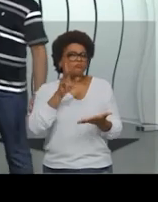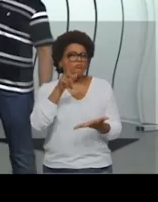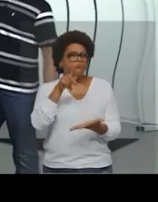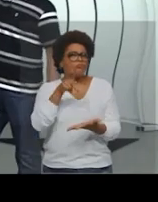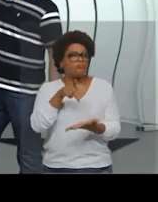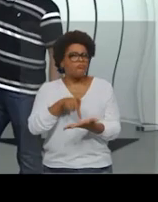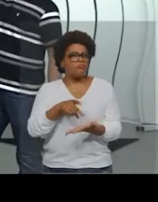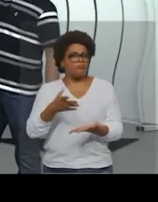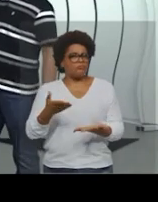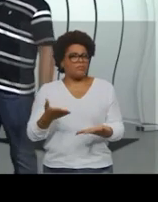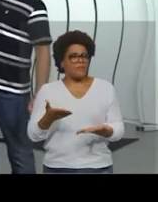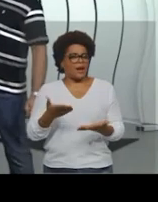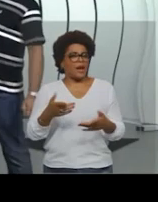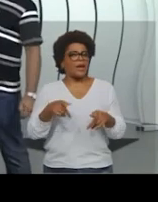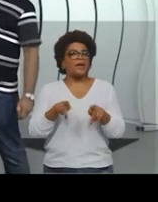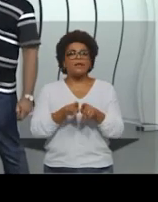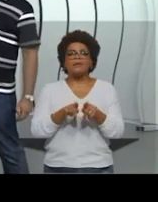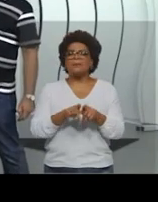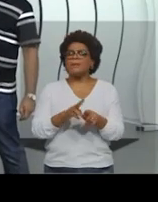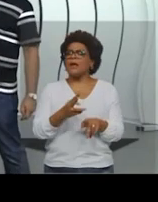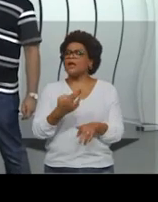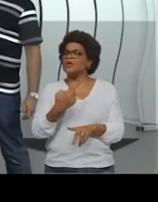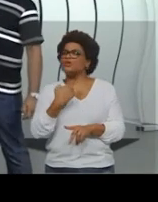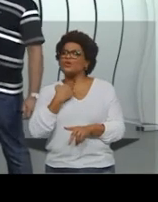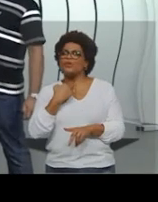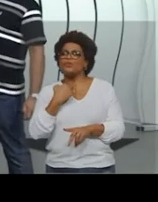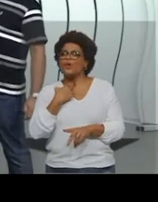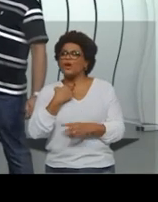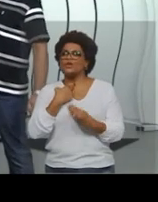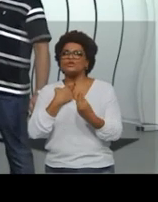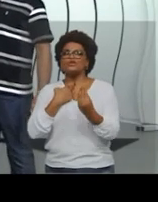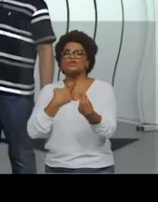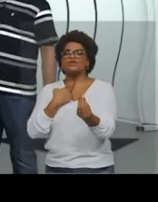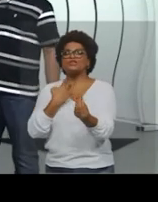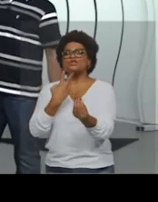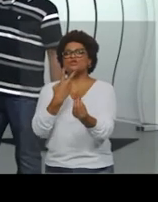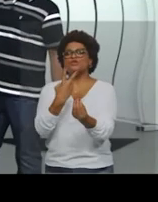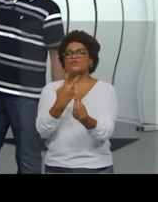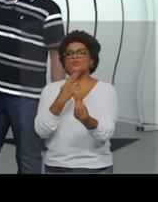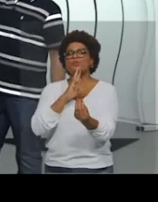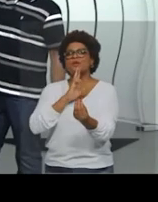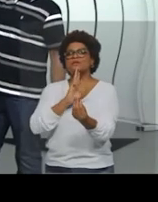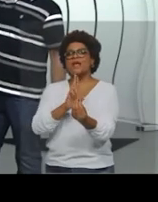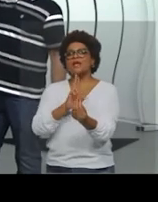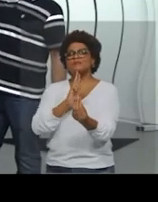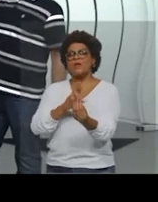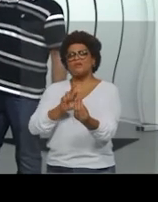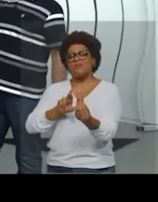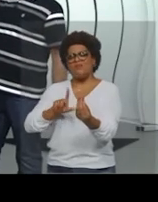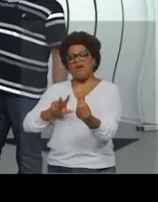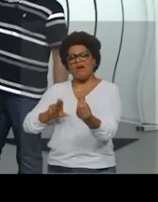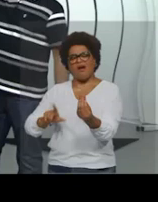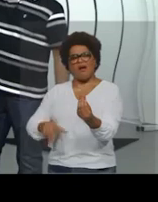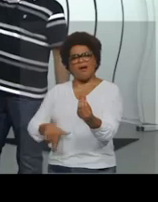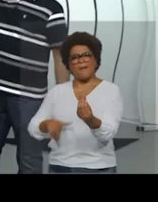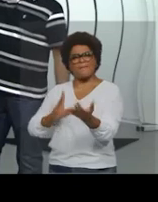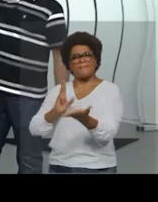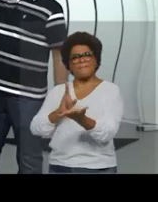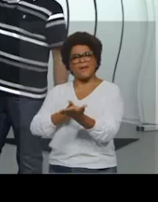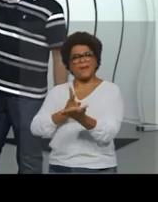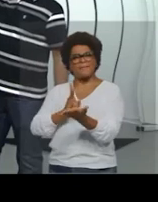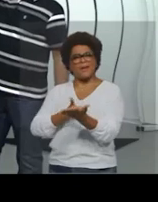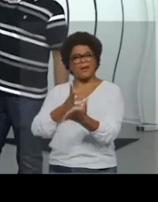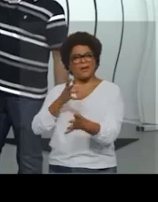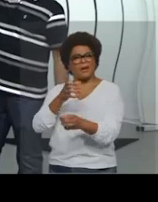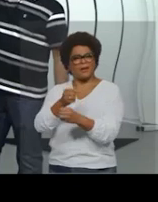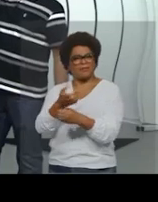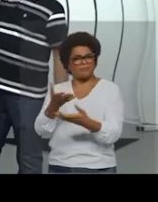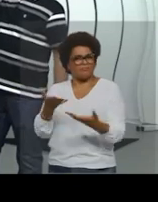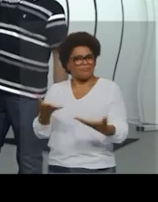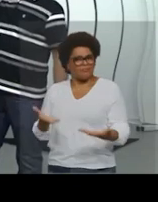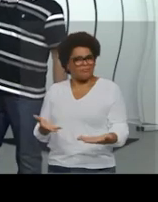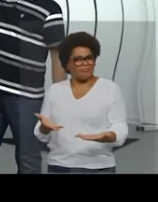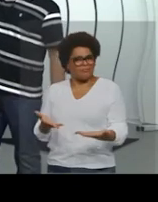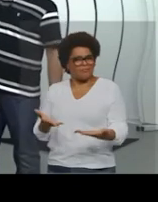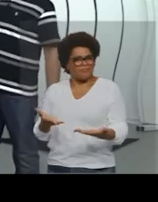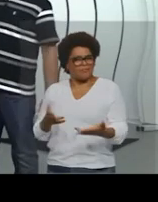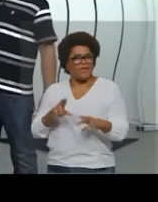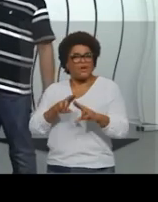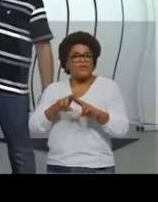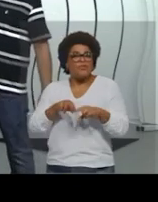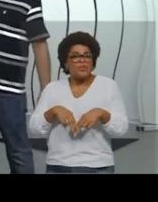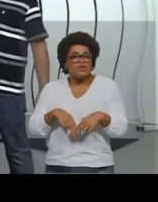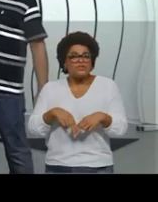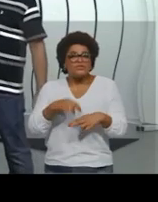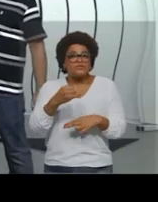como também não pode te dar 2 resultados distintos para a mesma conta. Por isso que eu falei, se for função,